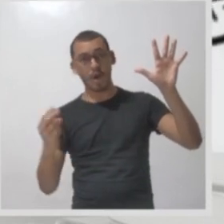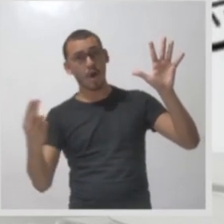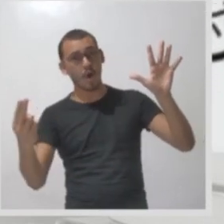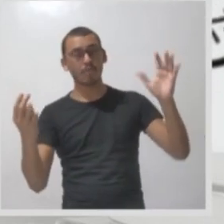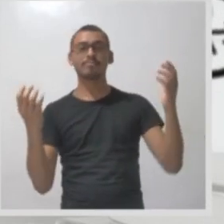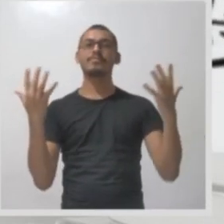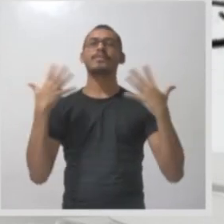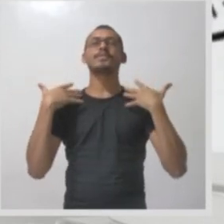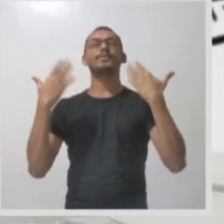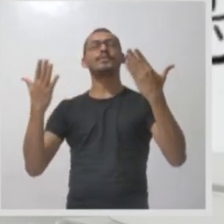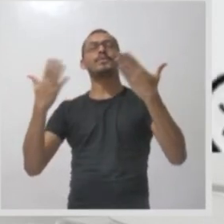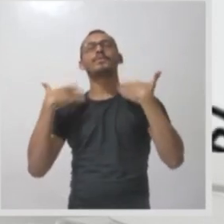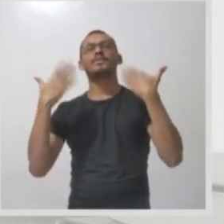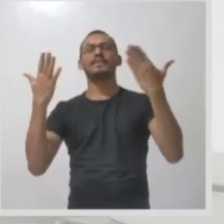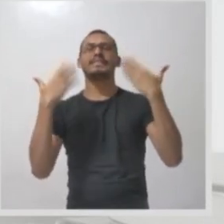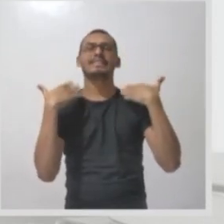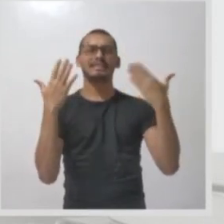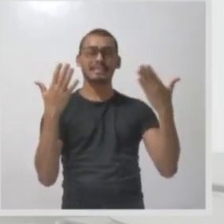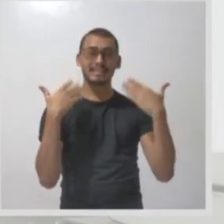ou se é verão.